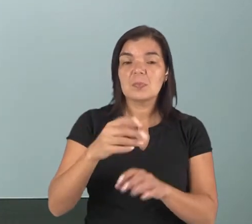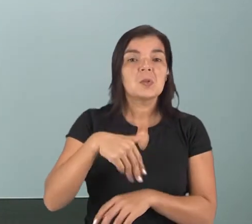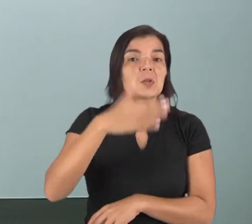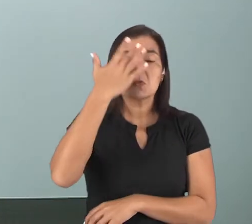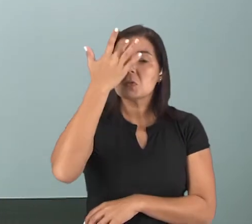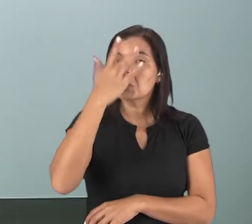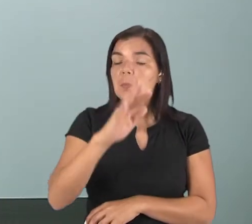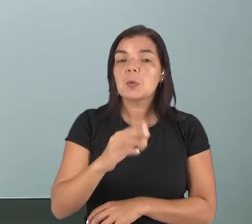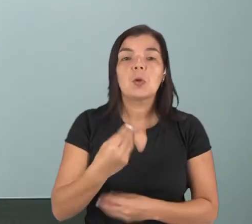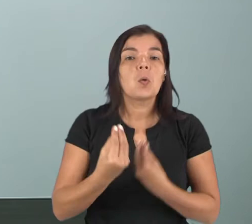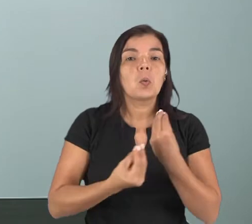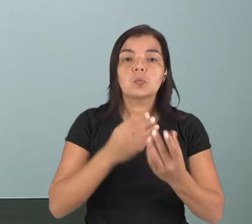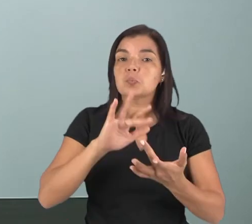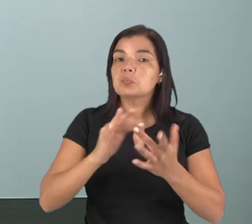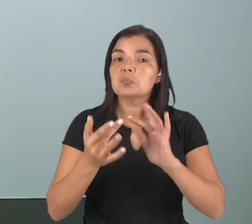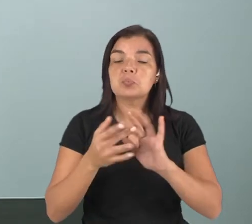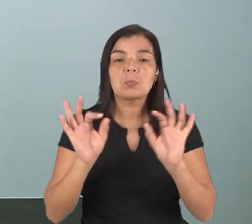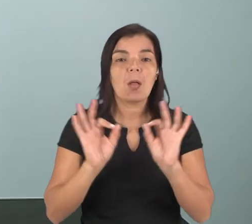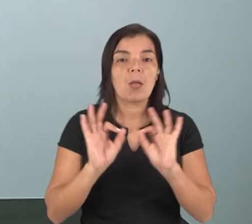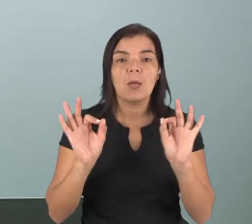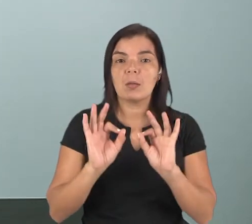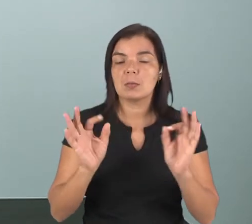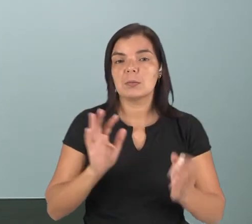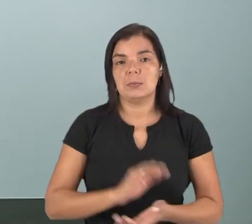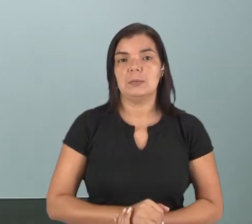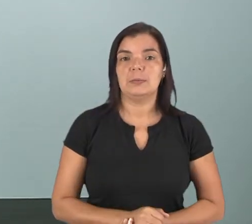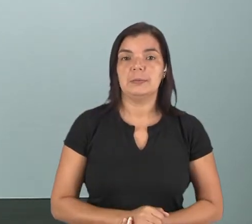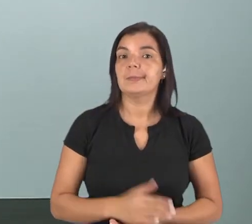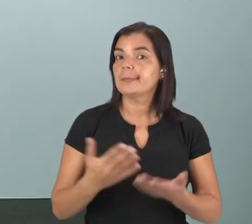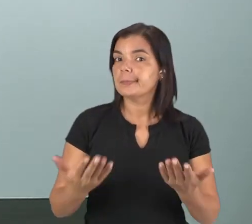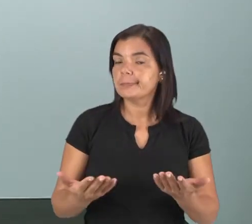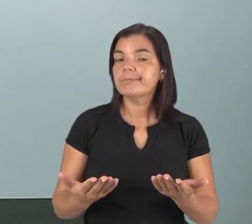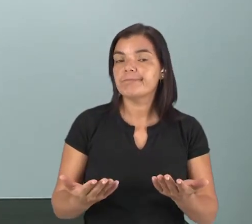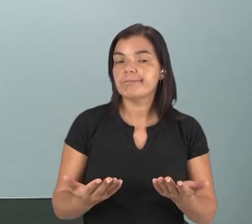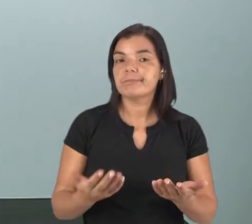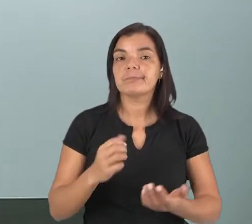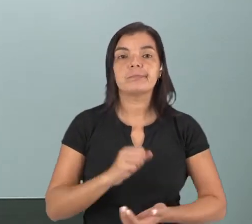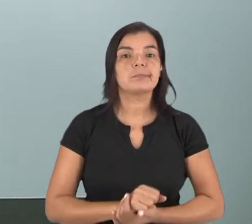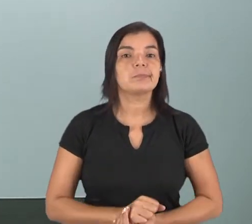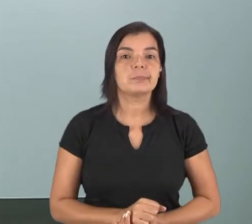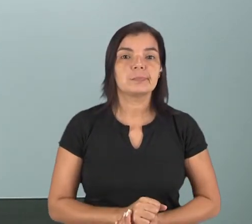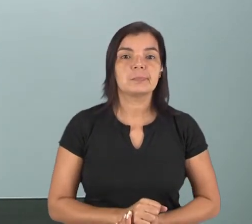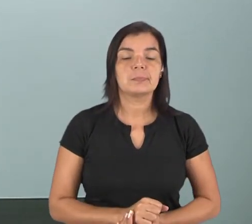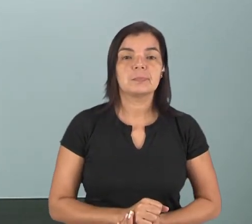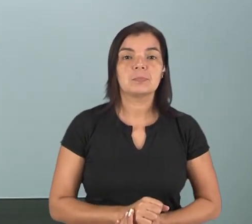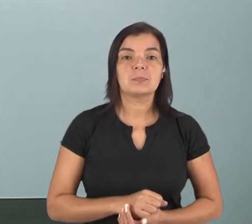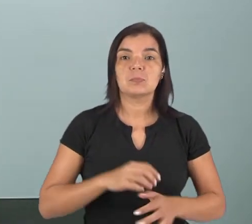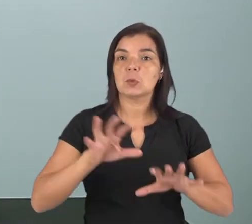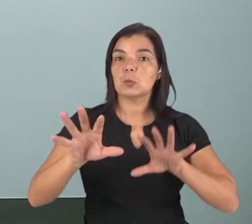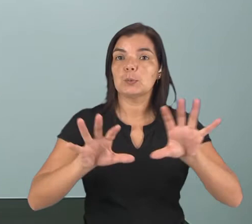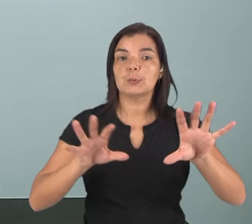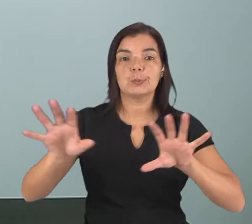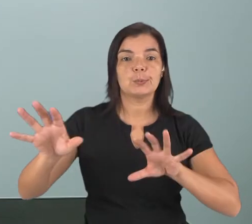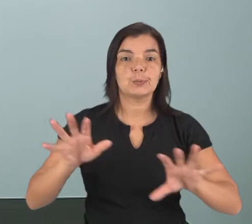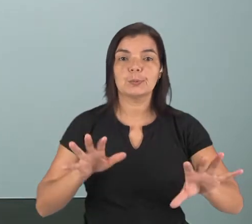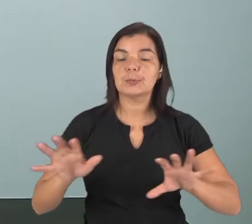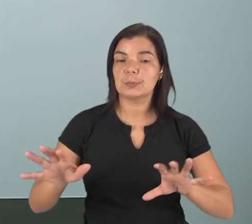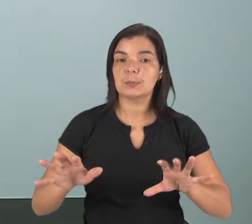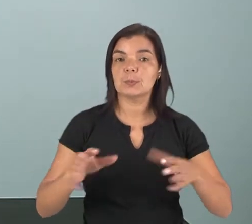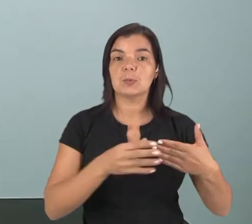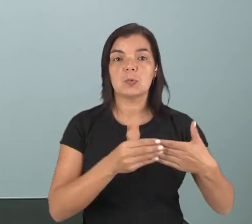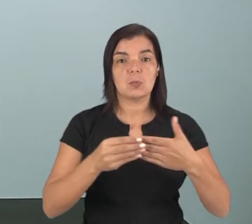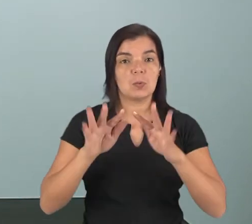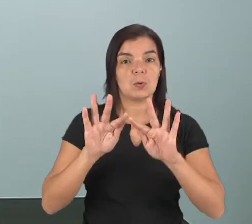mais nem tinham contato, sabiam onde é que tinham ido parar seus filhos. E assim eles ficavam espalhados, né? E eles vieram